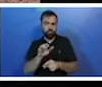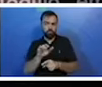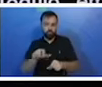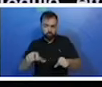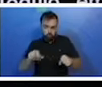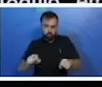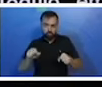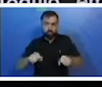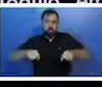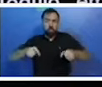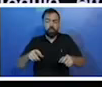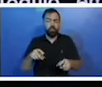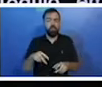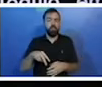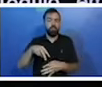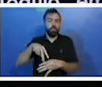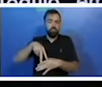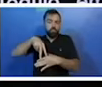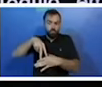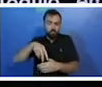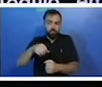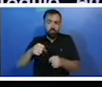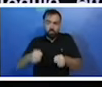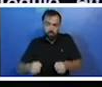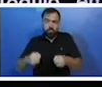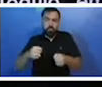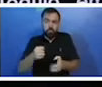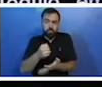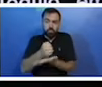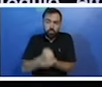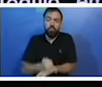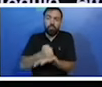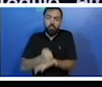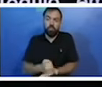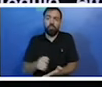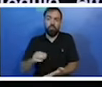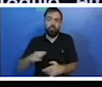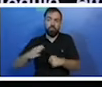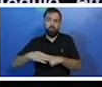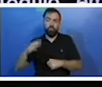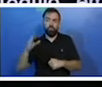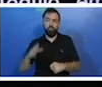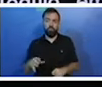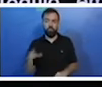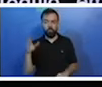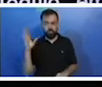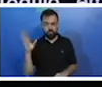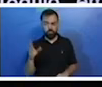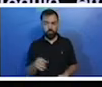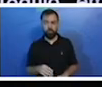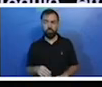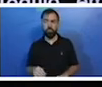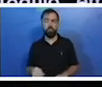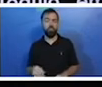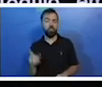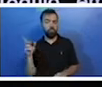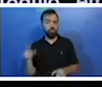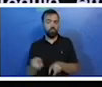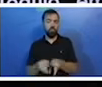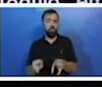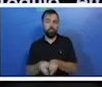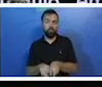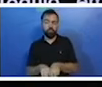amortecedores preparados. E a do BMX Freestyle, Freestyle quer dizer estilo livre, também é uma...